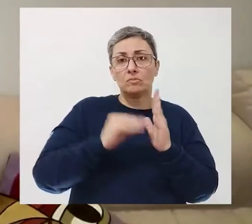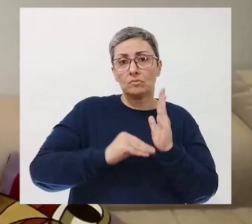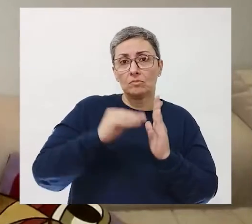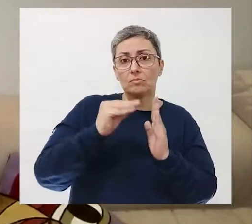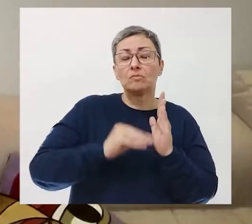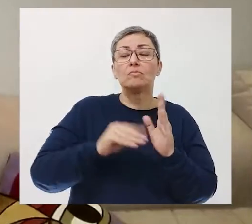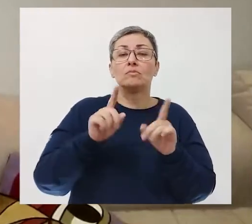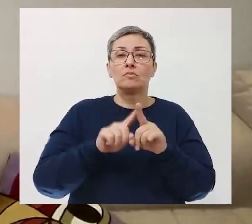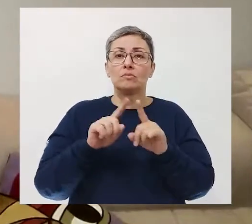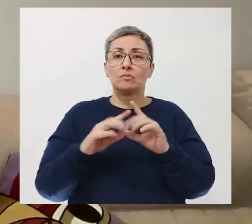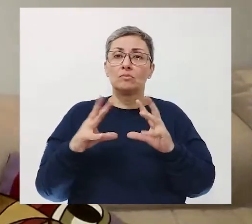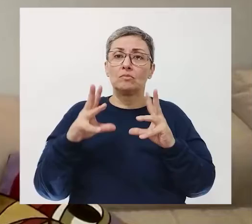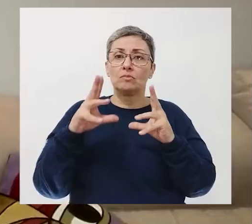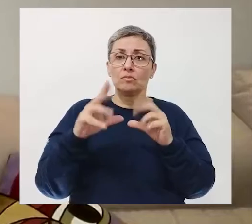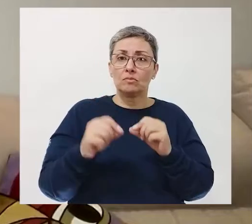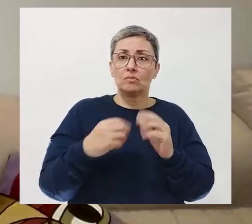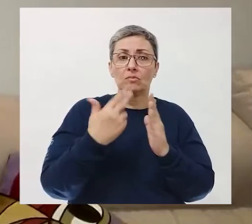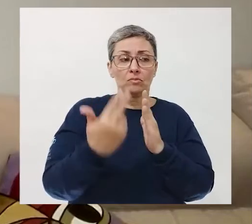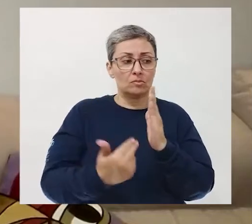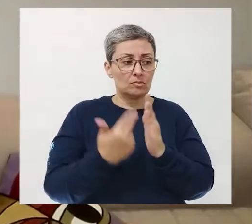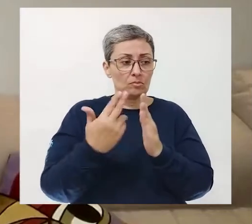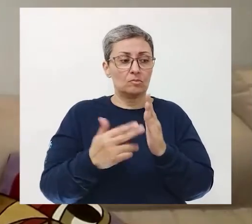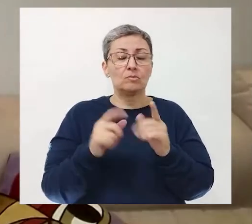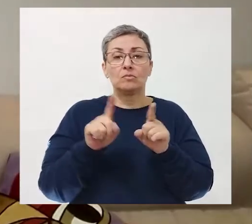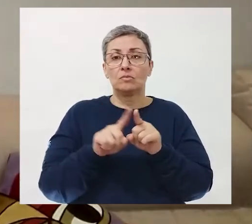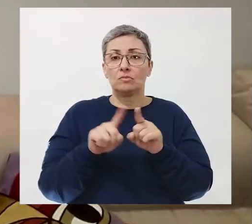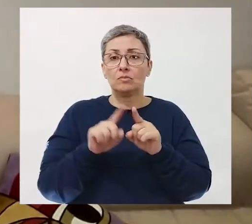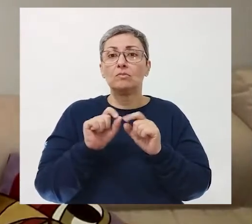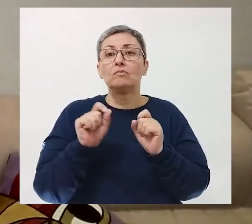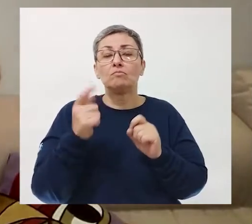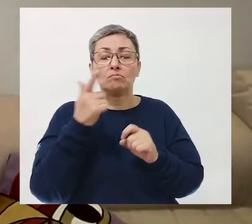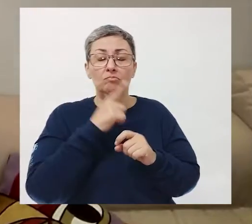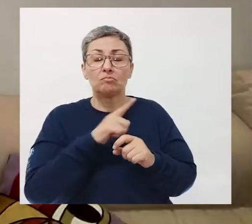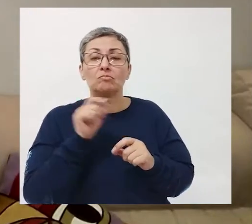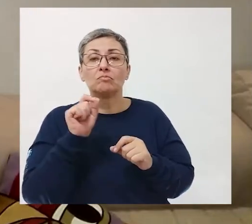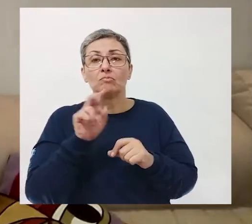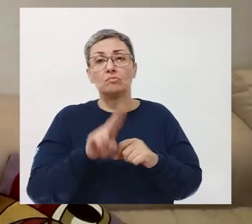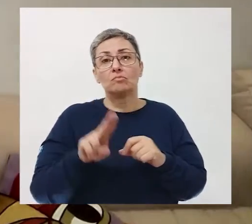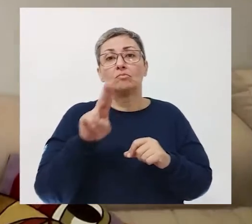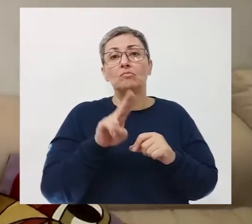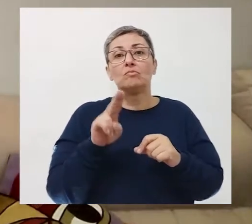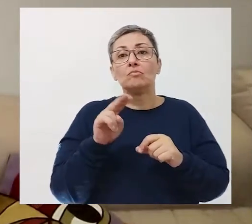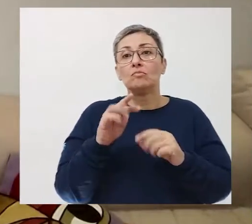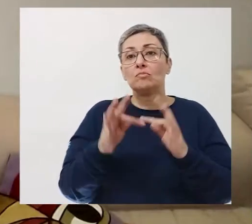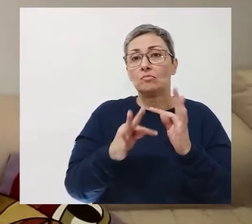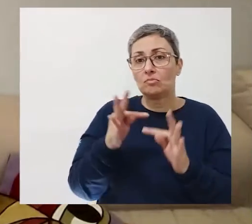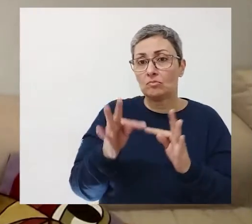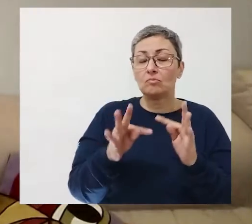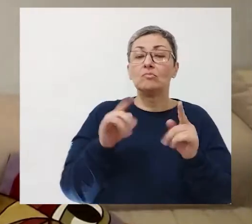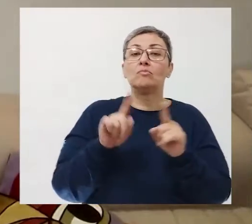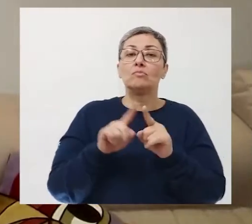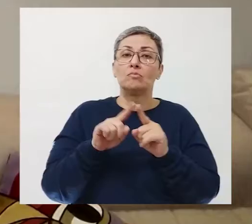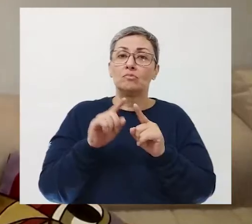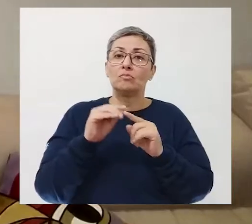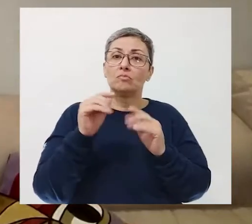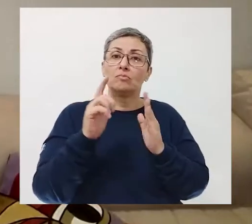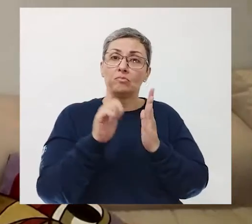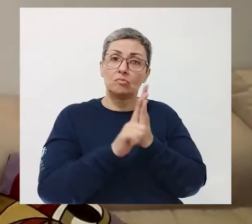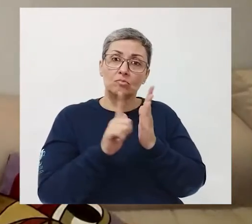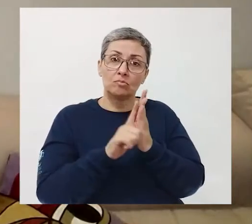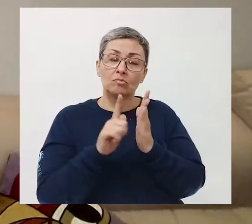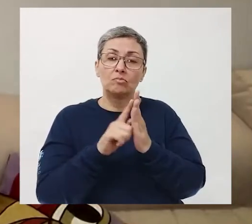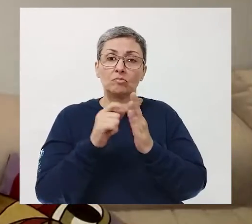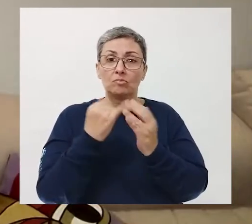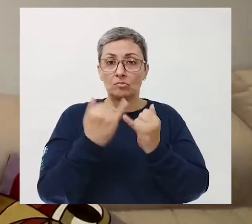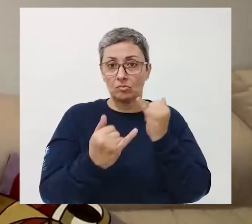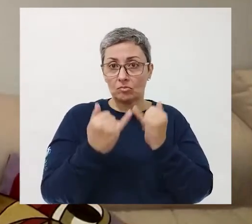tinta em todo o desenho, tá bom? Para depois vocês conseguirem utilizar a técnica aí de colocar na folha para ficar